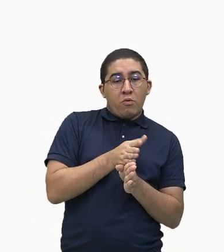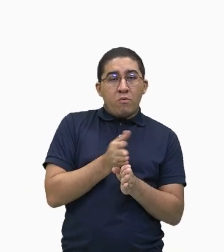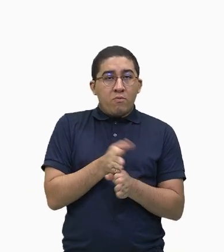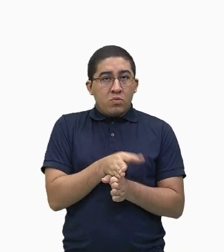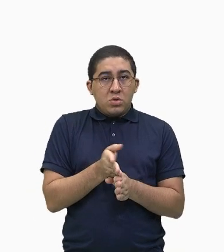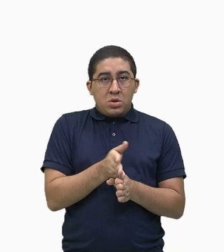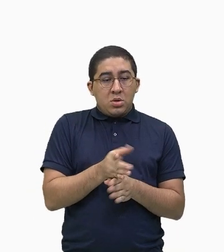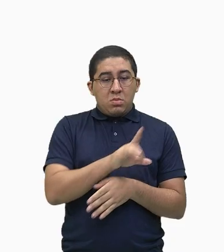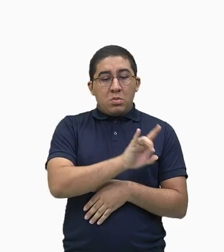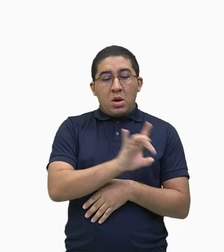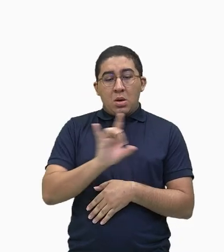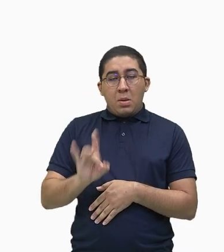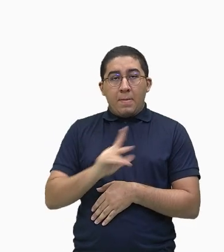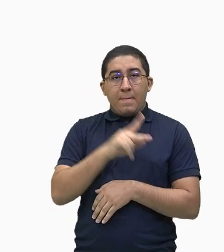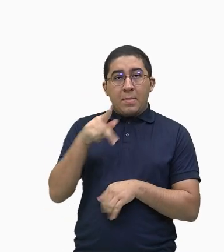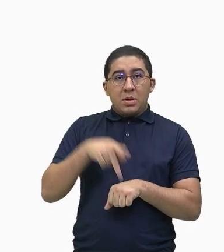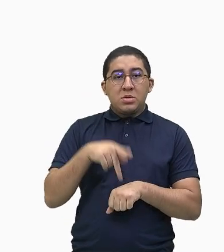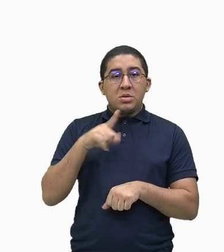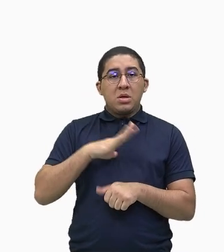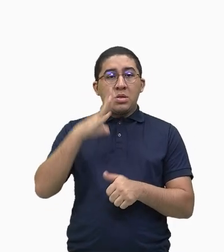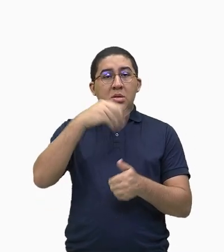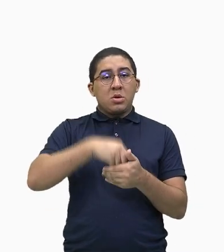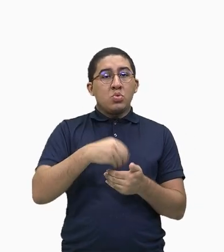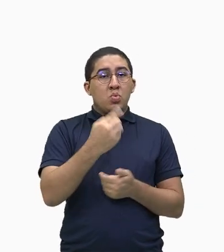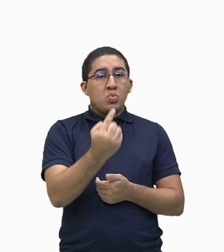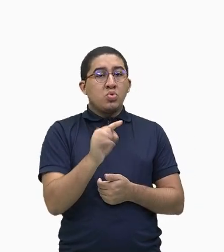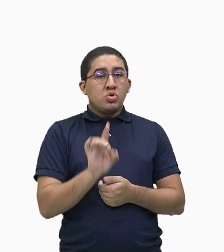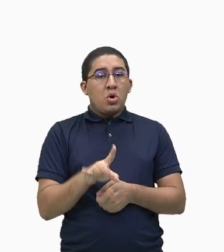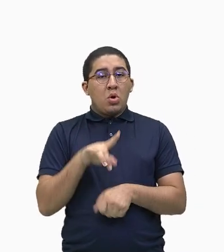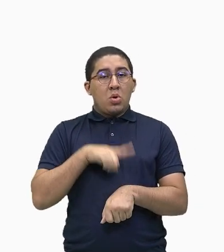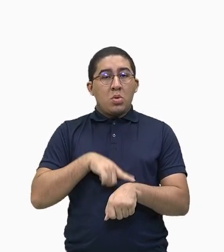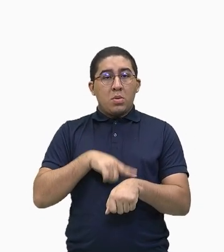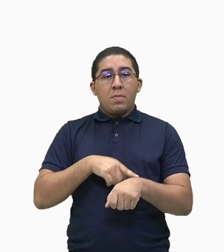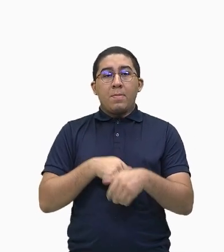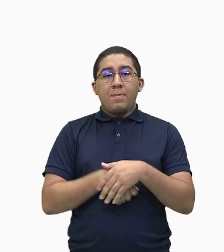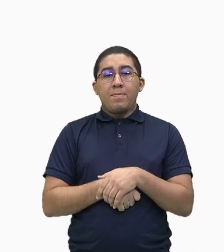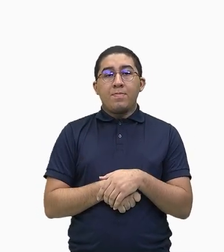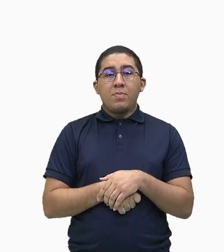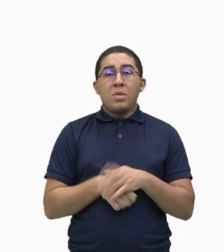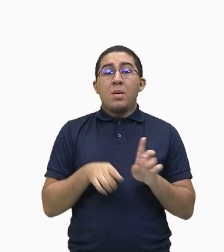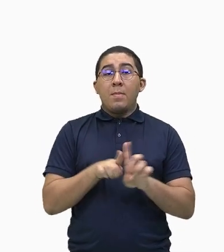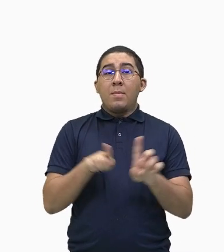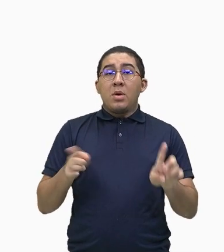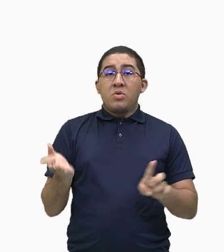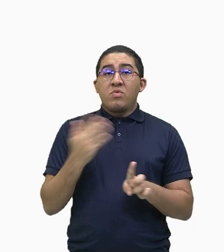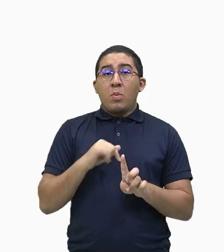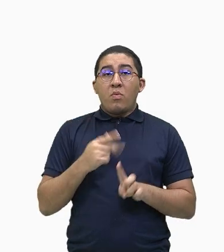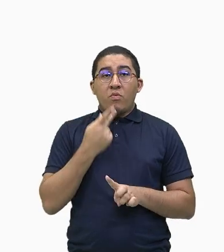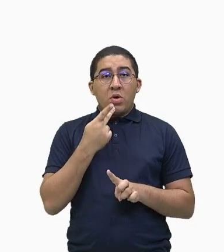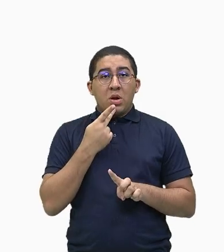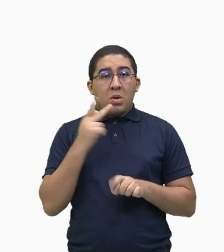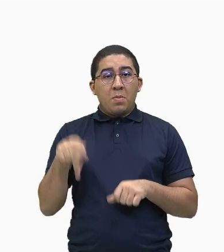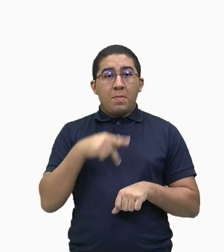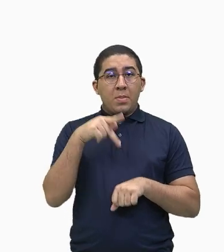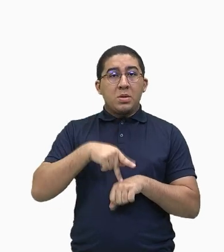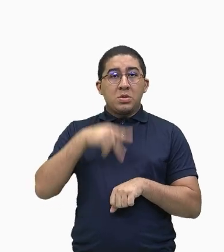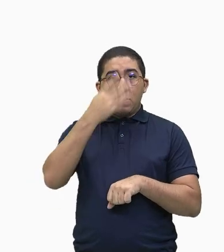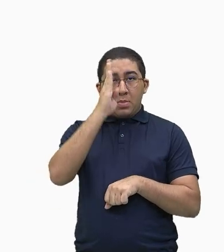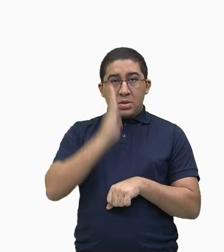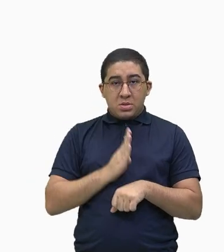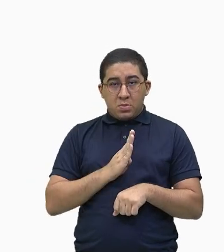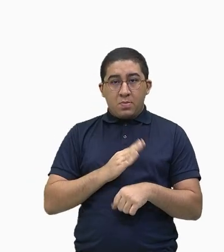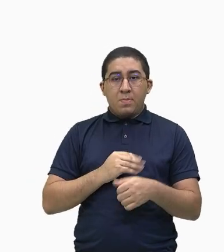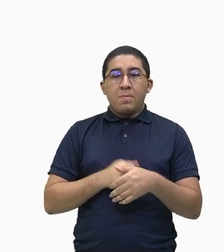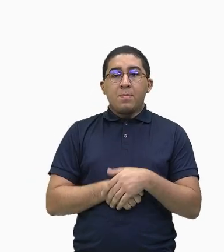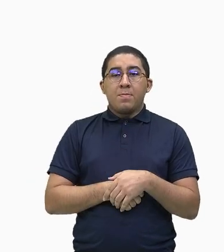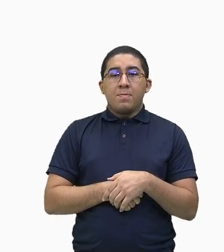país estaria dentro de um fuso horário. Mas vamos falar do Brasil. O Brasil,